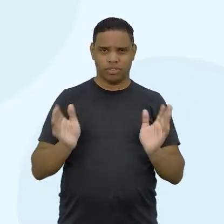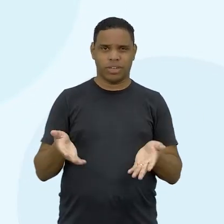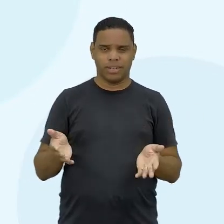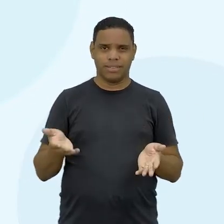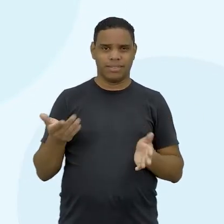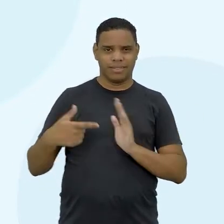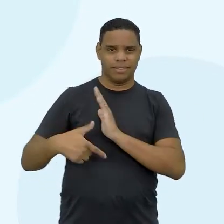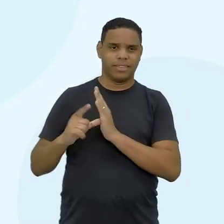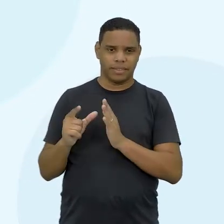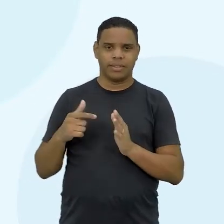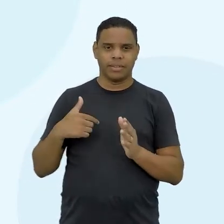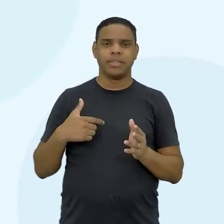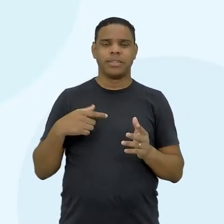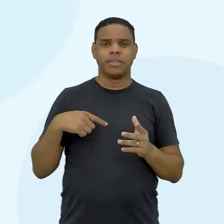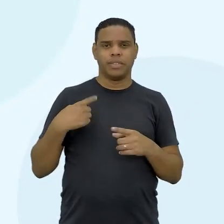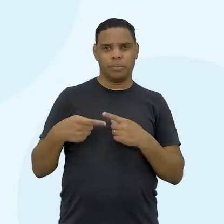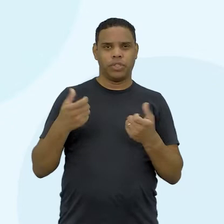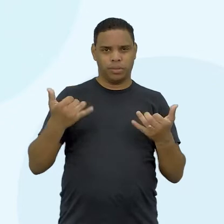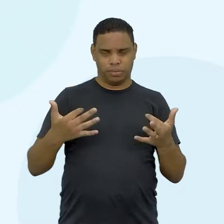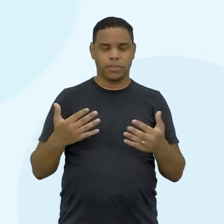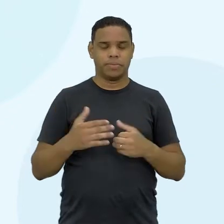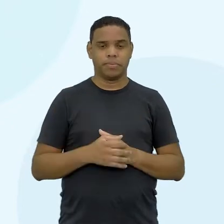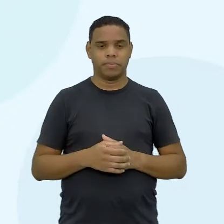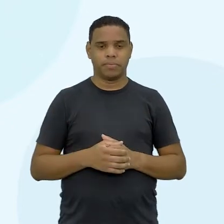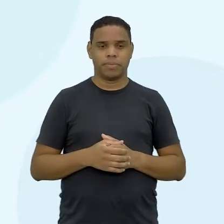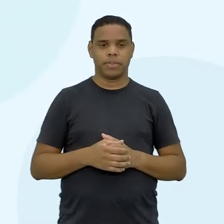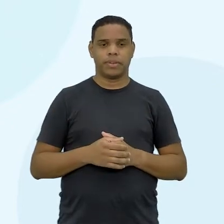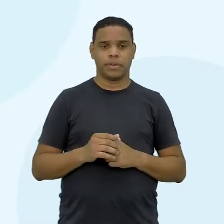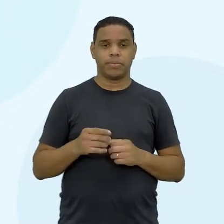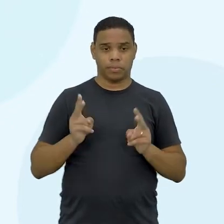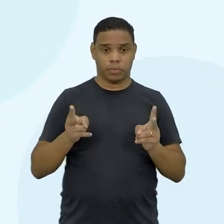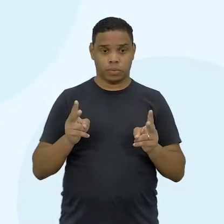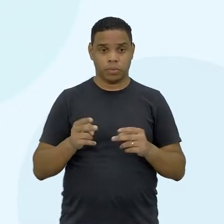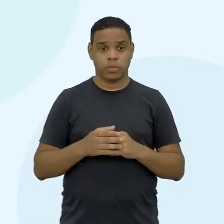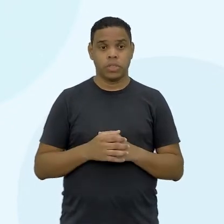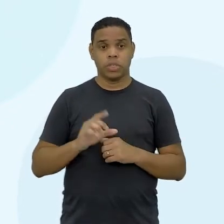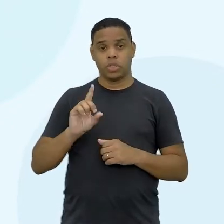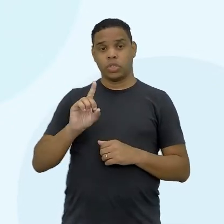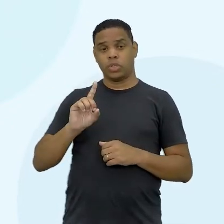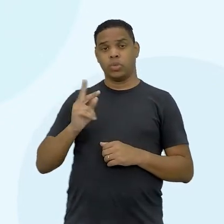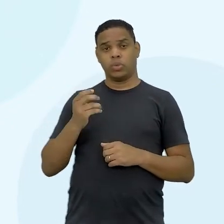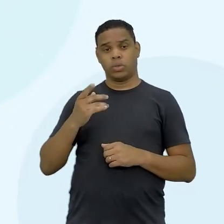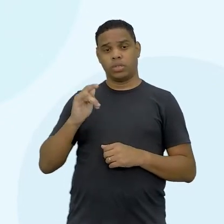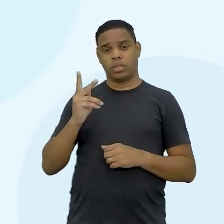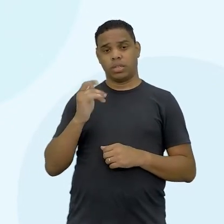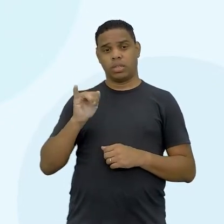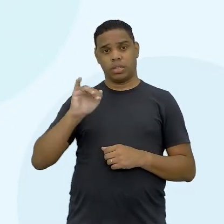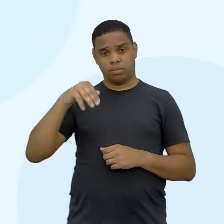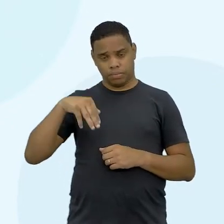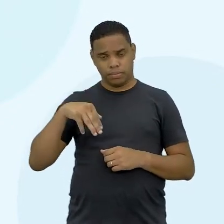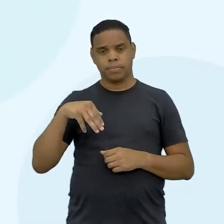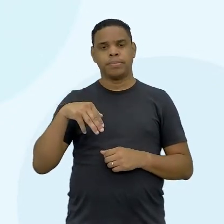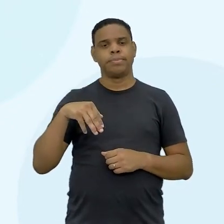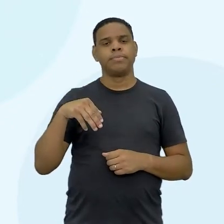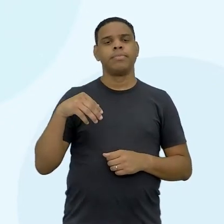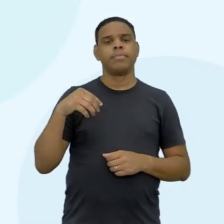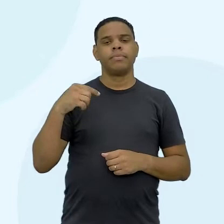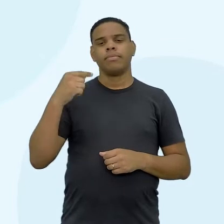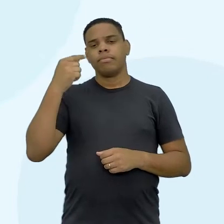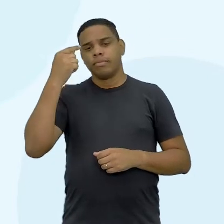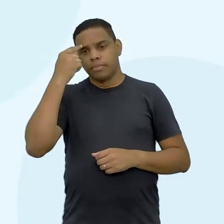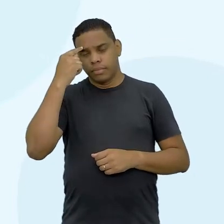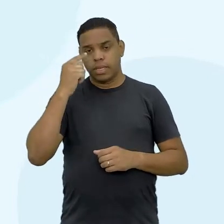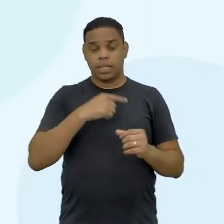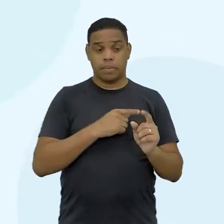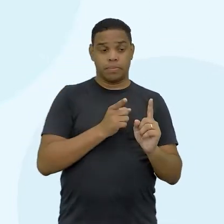que eu comentei, mas eu vou explicar isso melhor depois, tá bom? Continuação, né? Para Durkheim, então olha só, o Durkheim cronologicamente